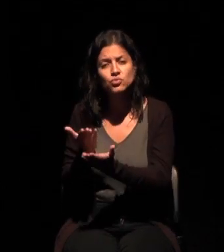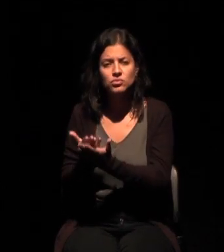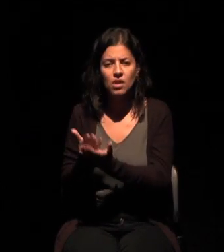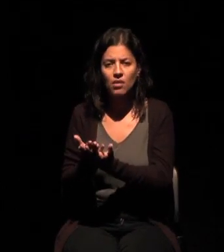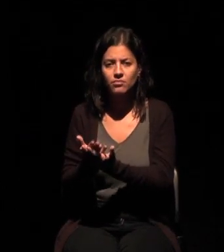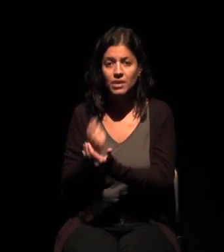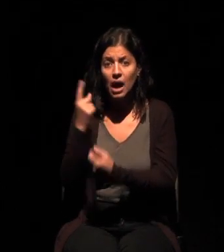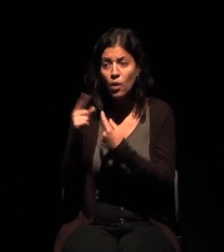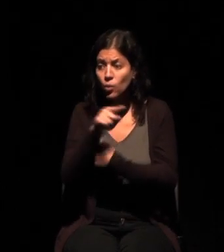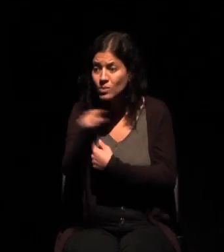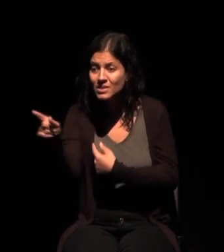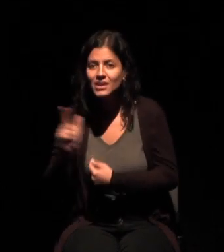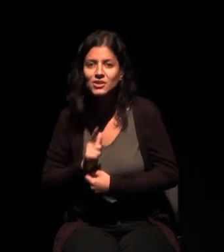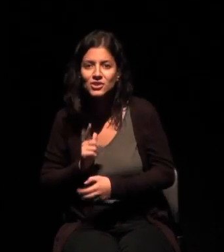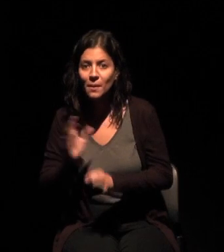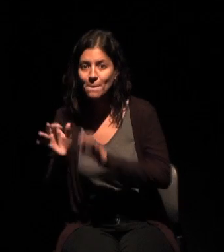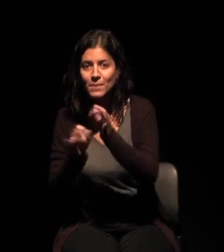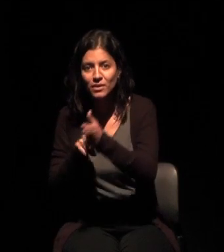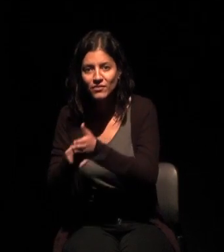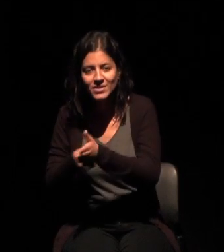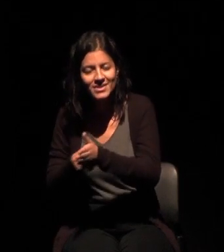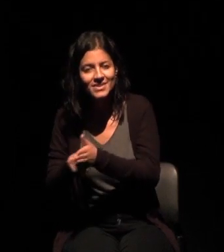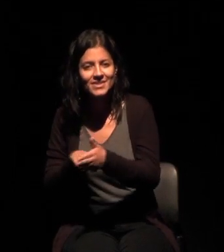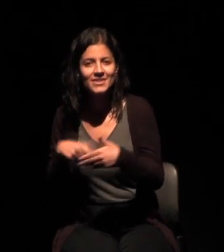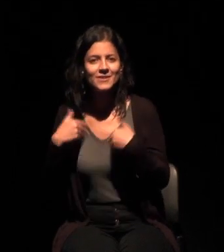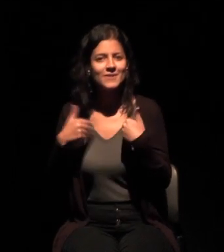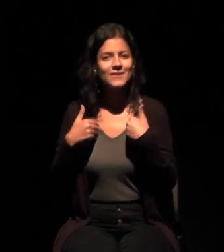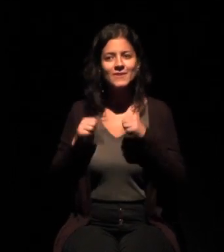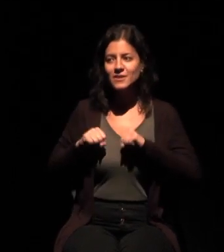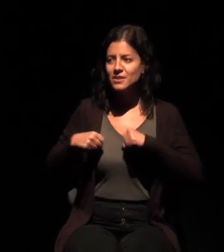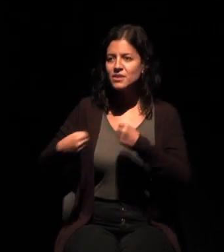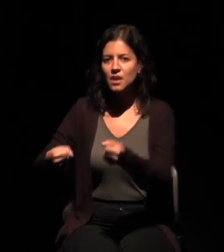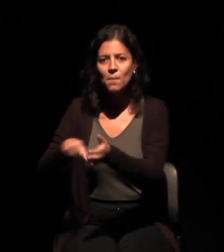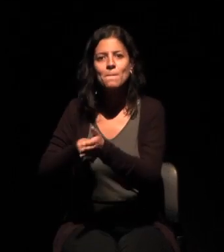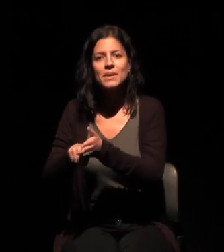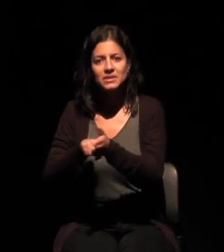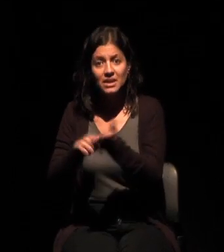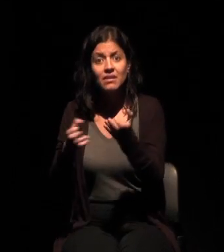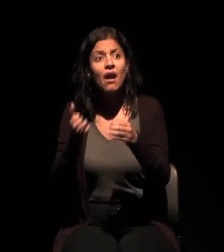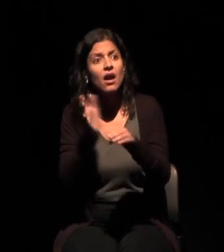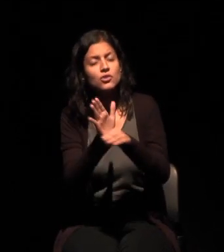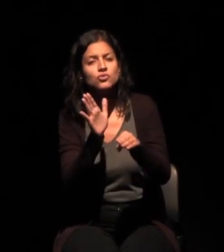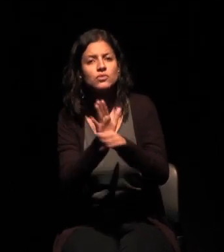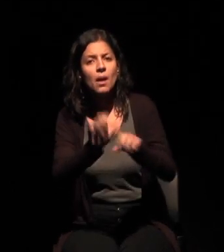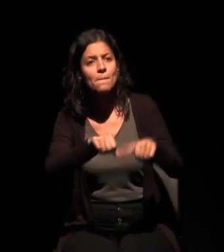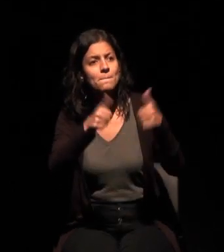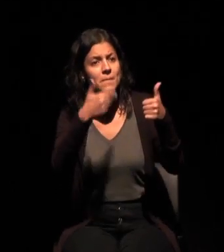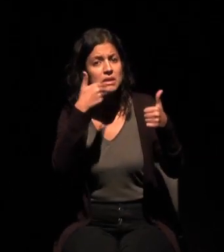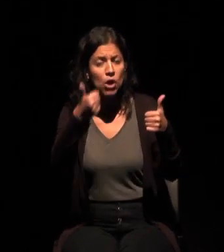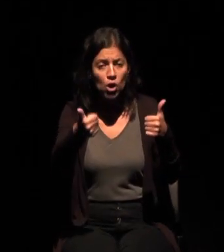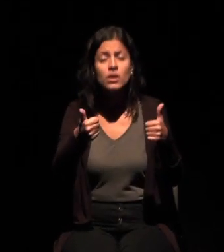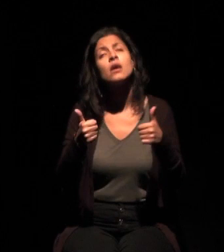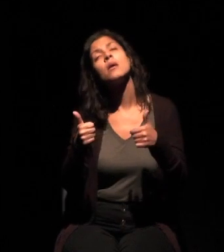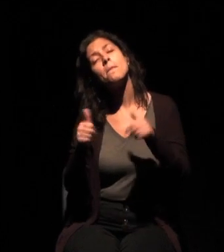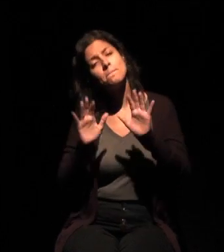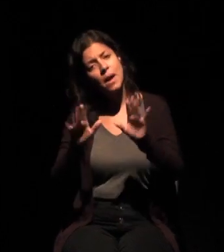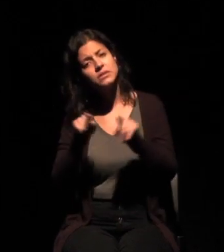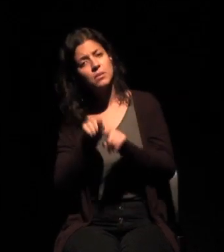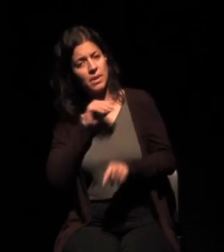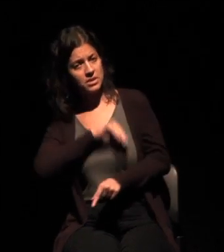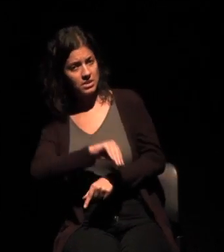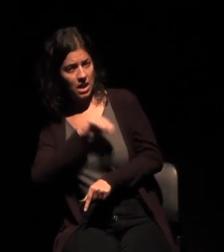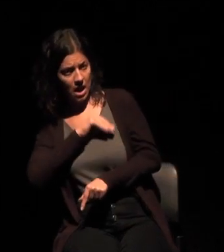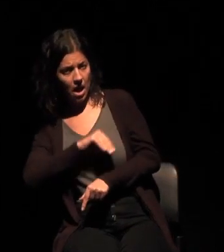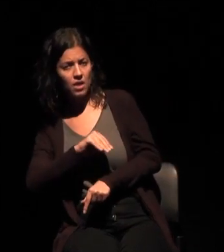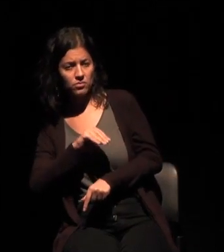projectos de investigação não é e muito empenhados em facto contribuir para um mundo melhor e ganhar dinheiro com isso para sobreviverem porque é